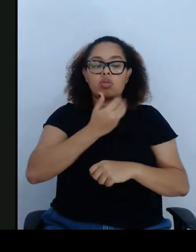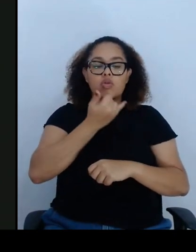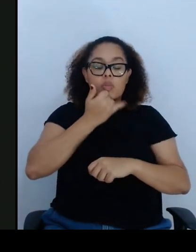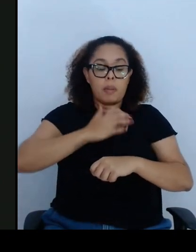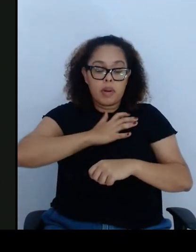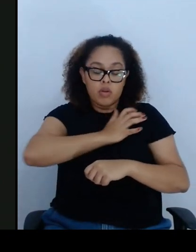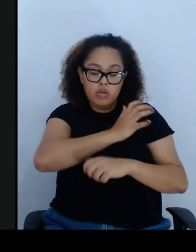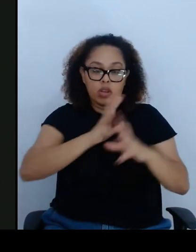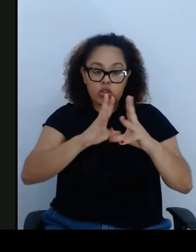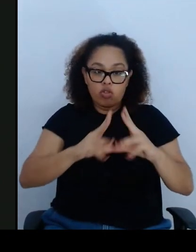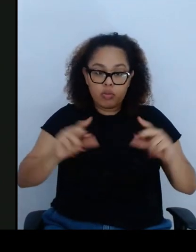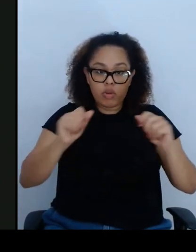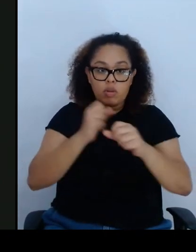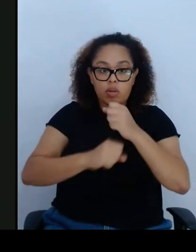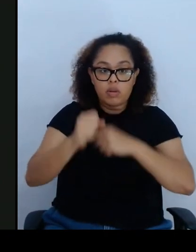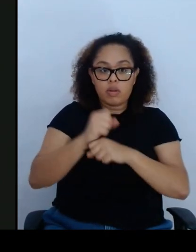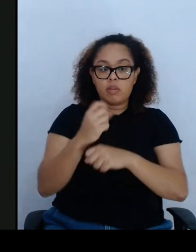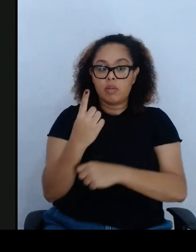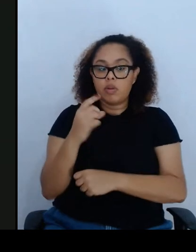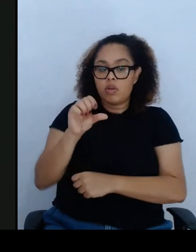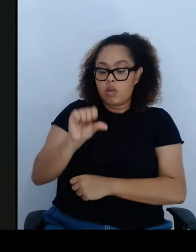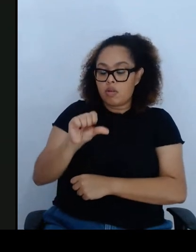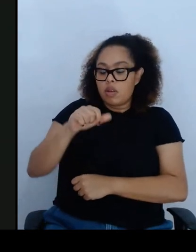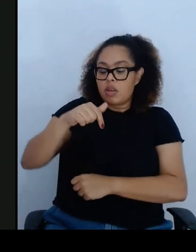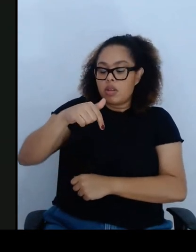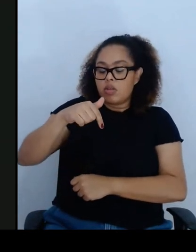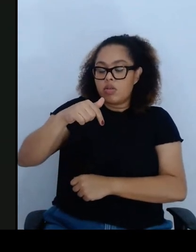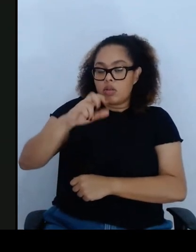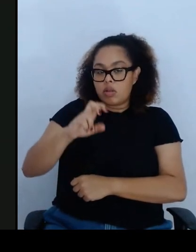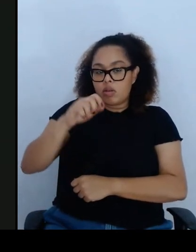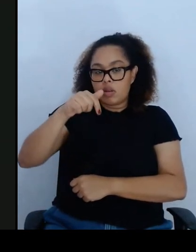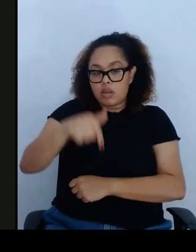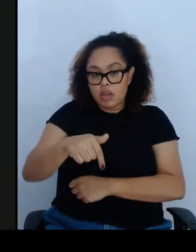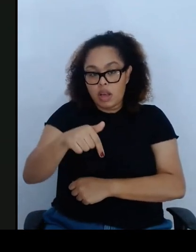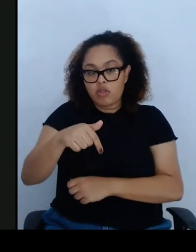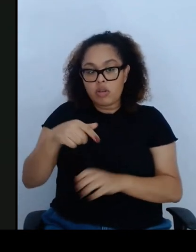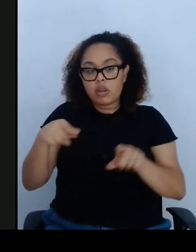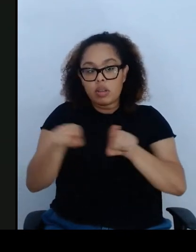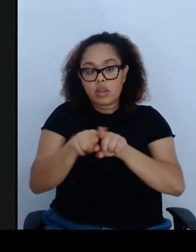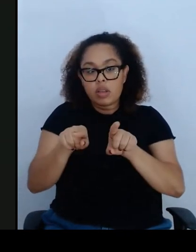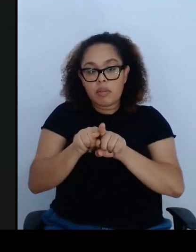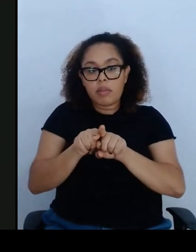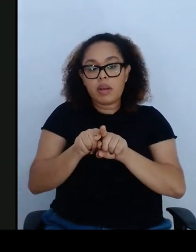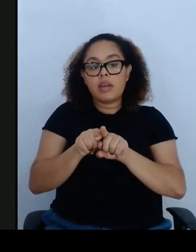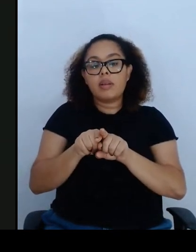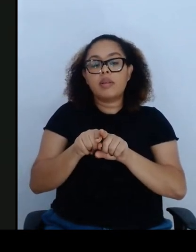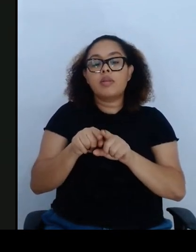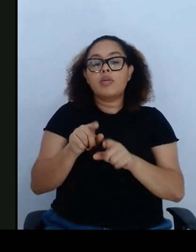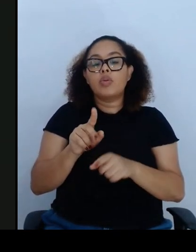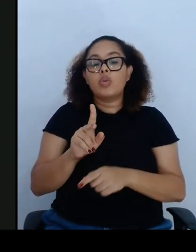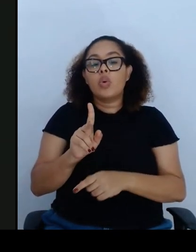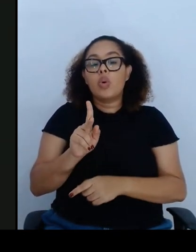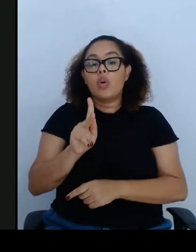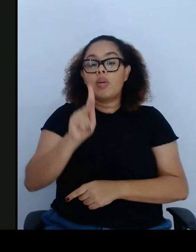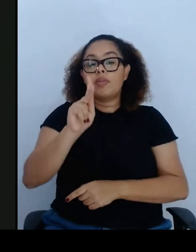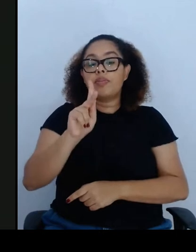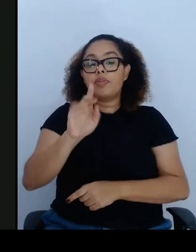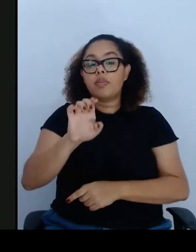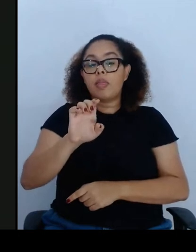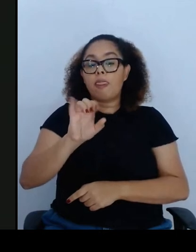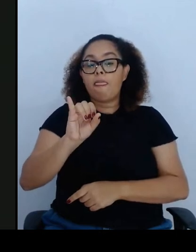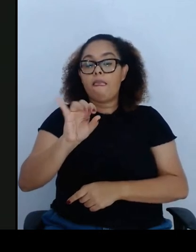eu acho interessante analisar também o caso do que espera já o conhecemos com 17 anos em